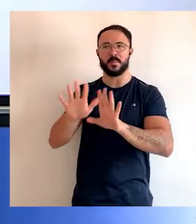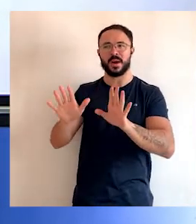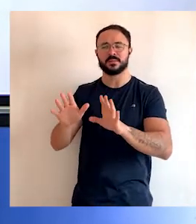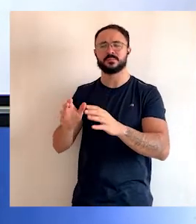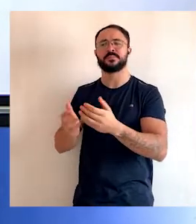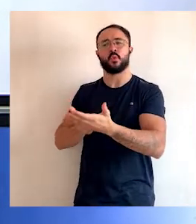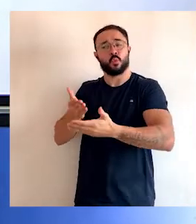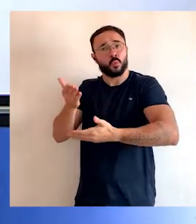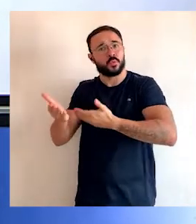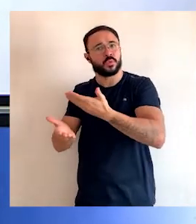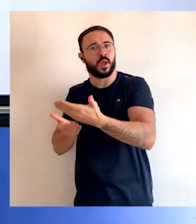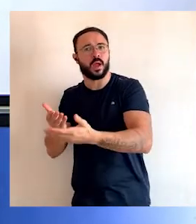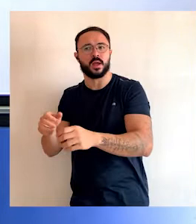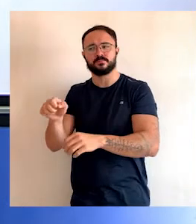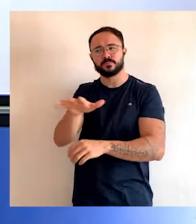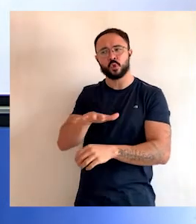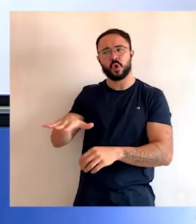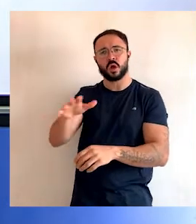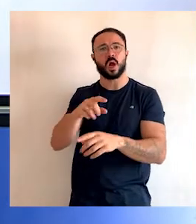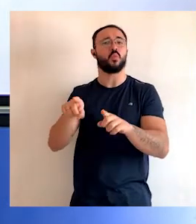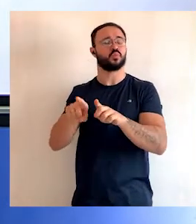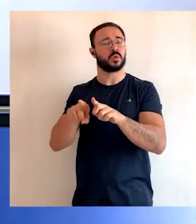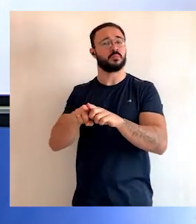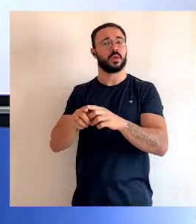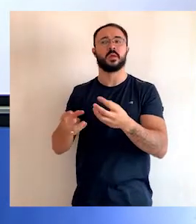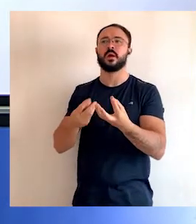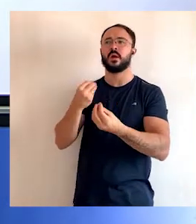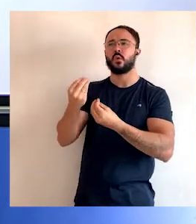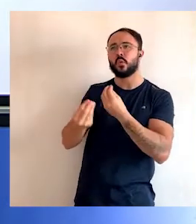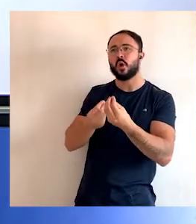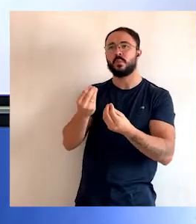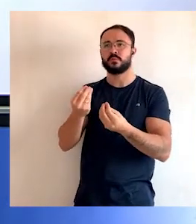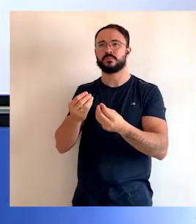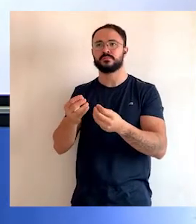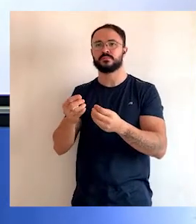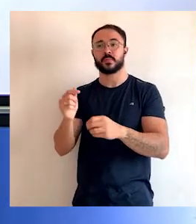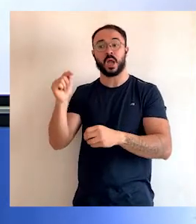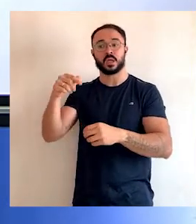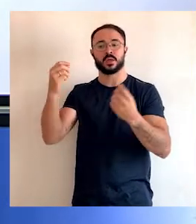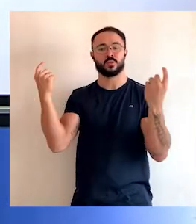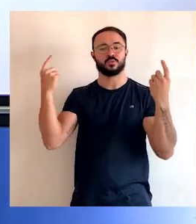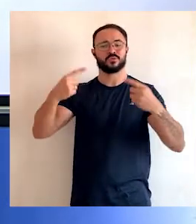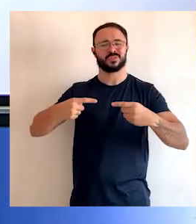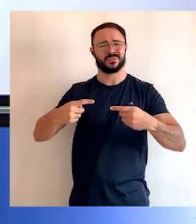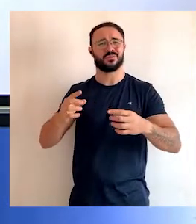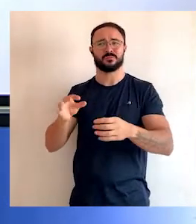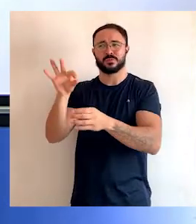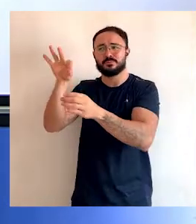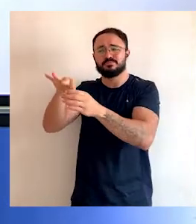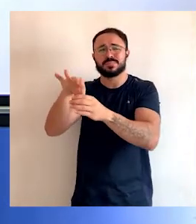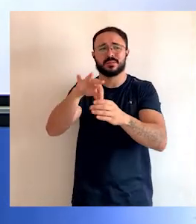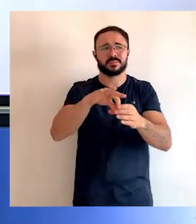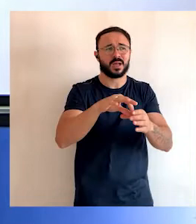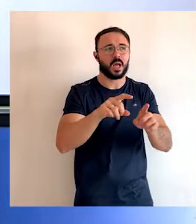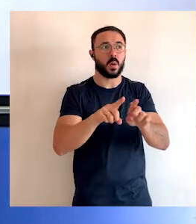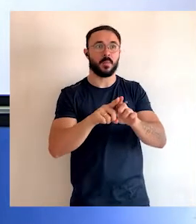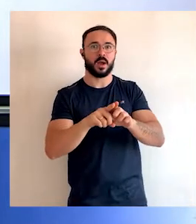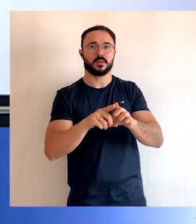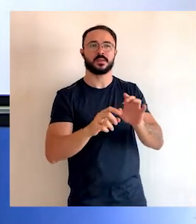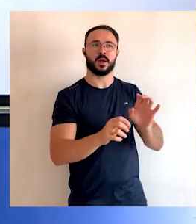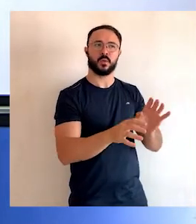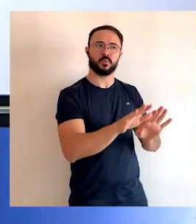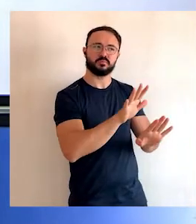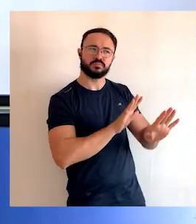plantio, de uma cultura, mas você preserva as árvores e a vegetação nativa da região. Então